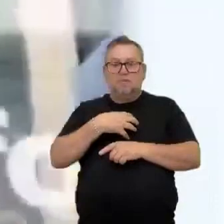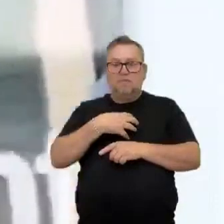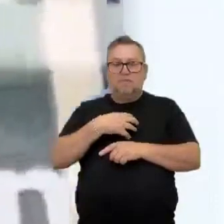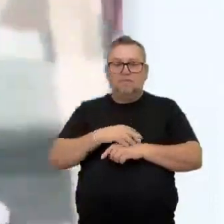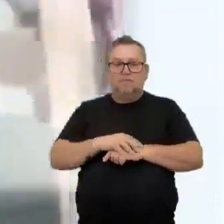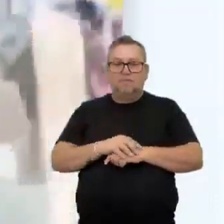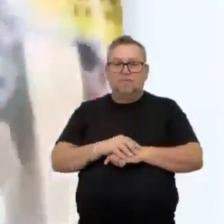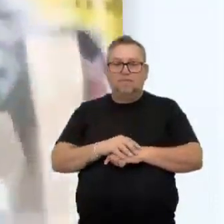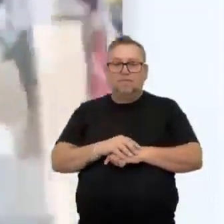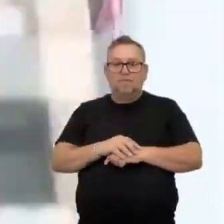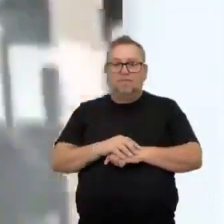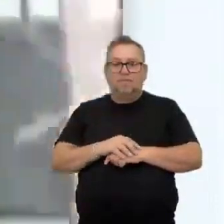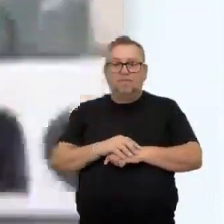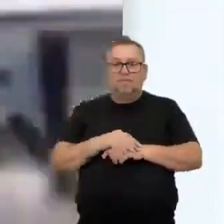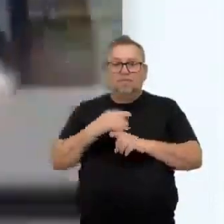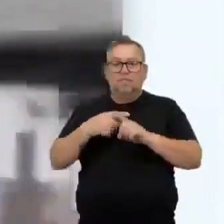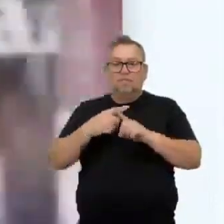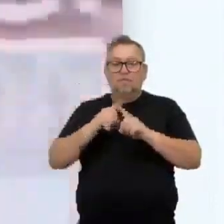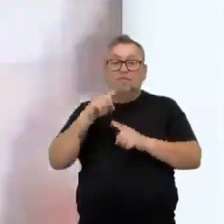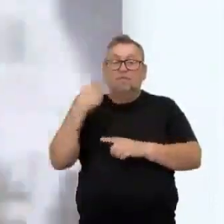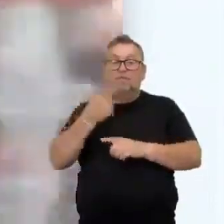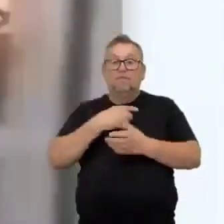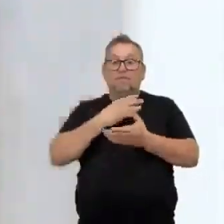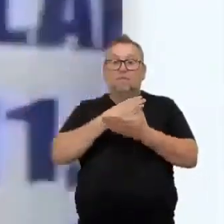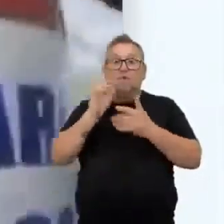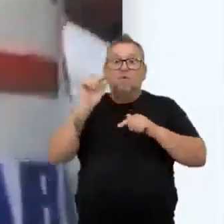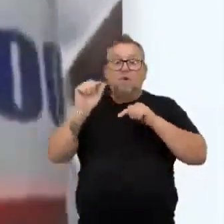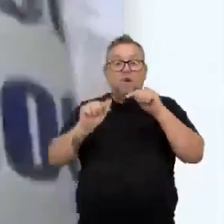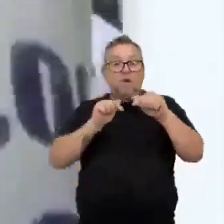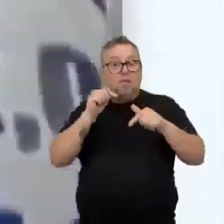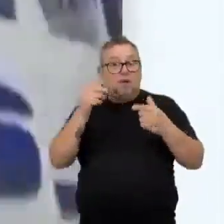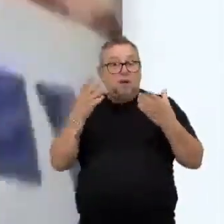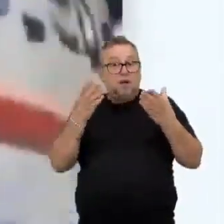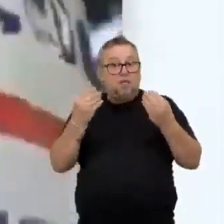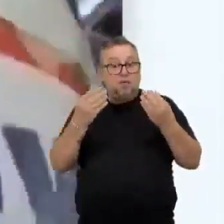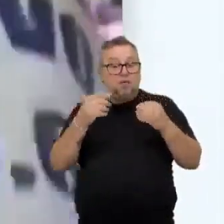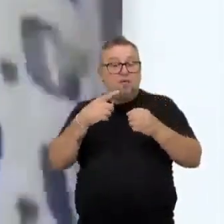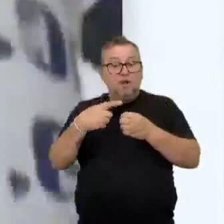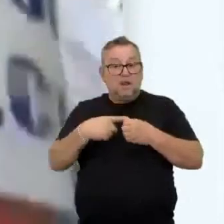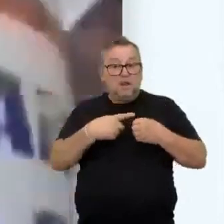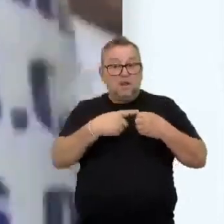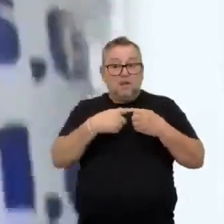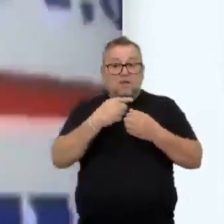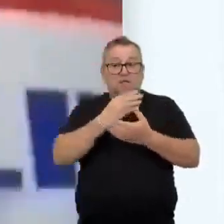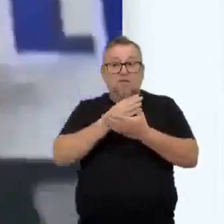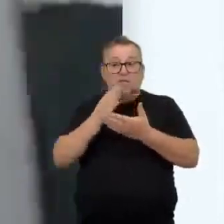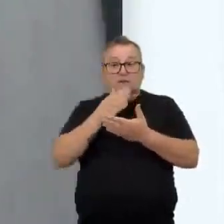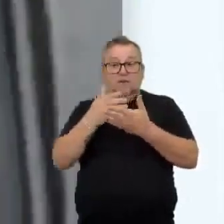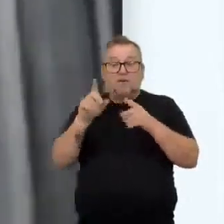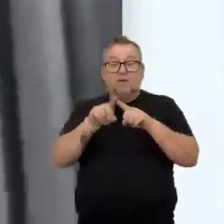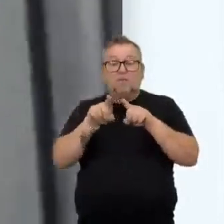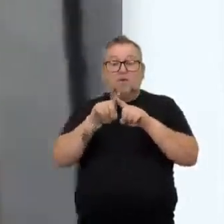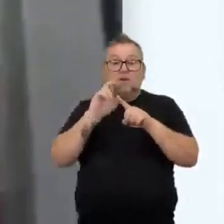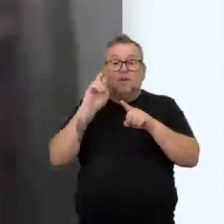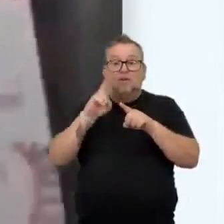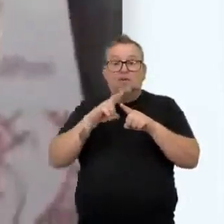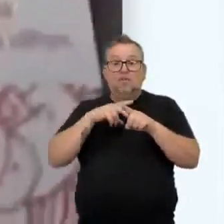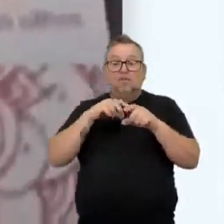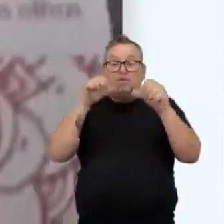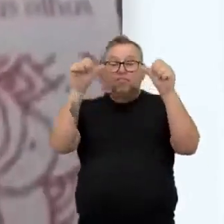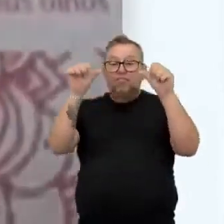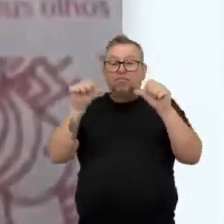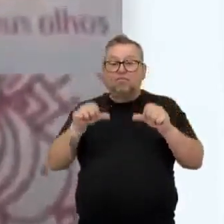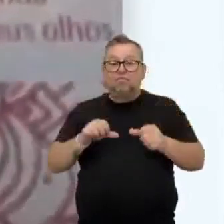né? Porque eu acho que a gente começou a trabalhar muito na cidade a partir das discussões que a gente tinha sobre a cidade, né?